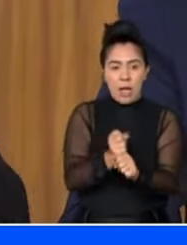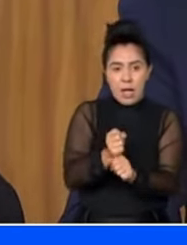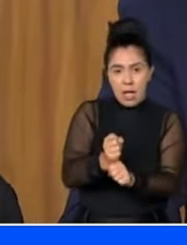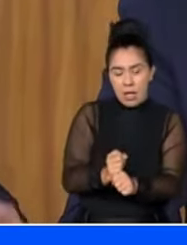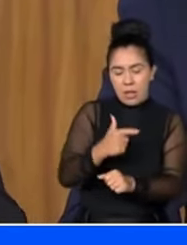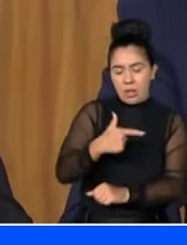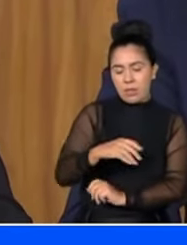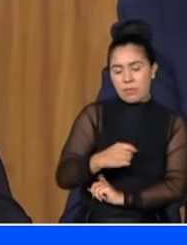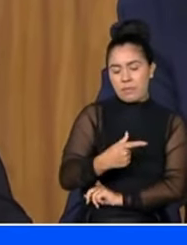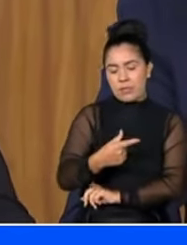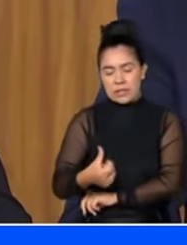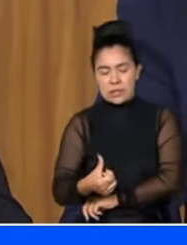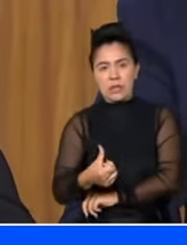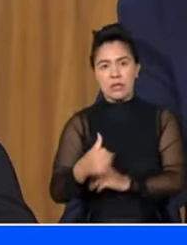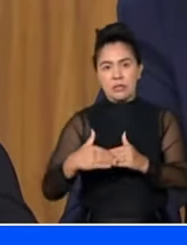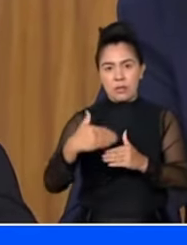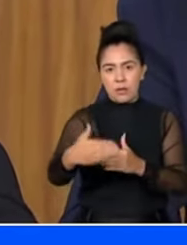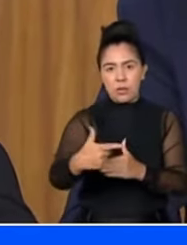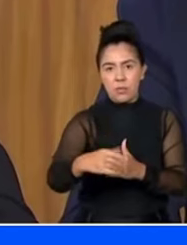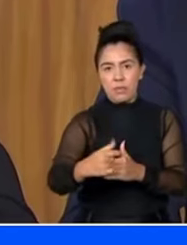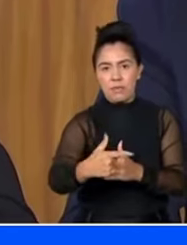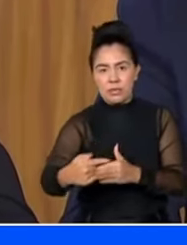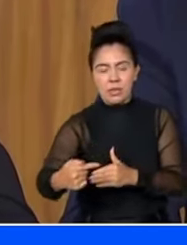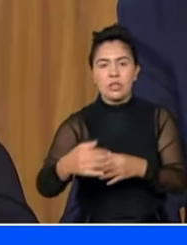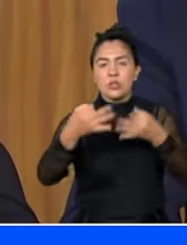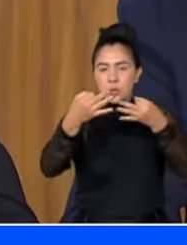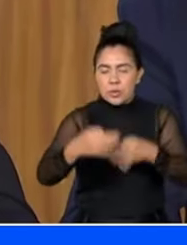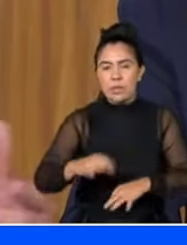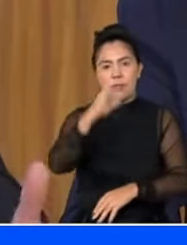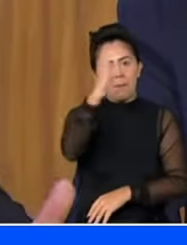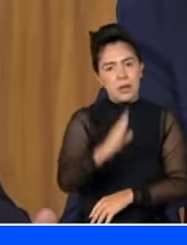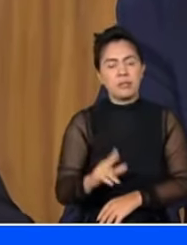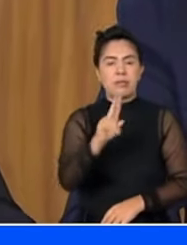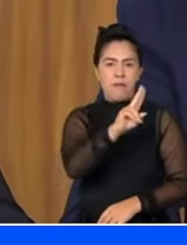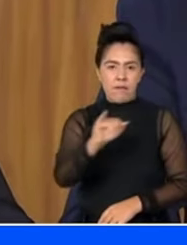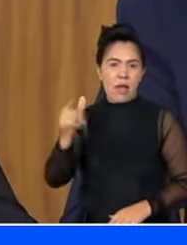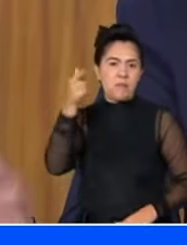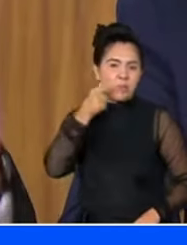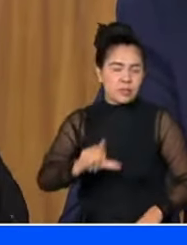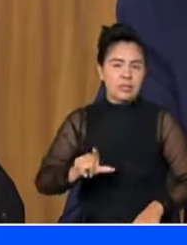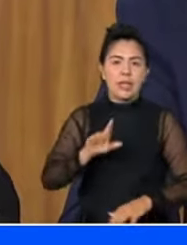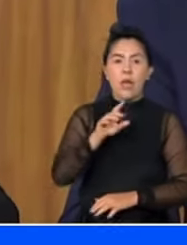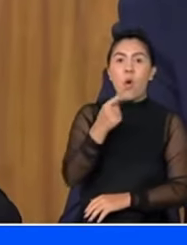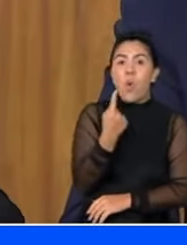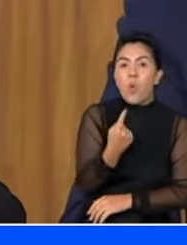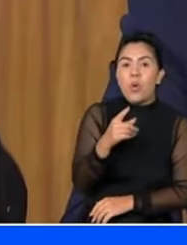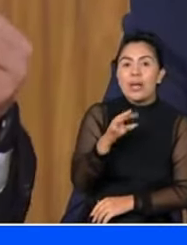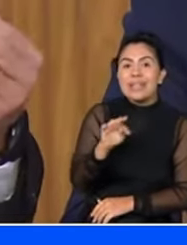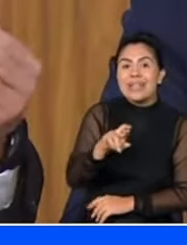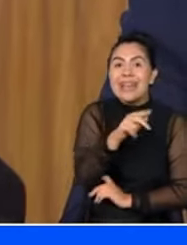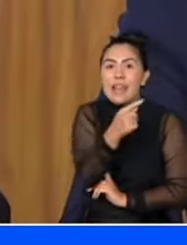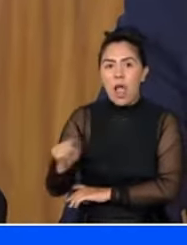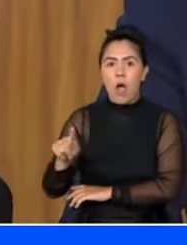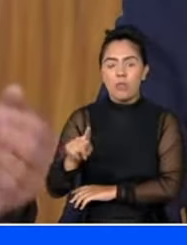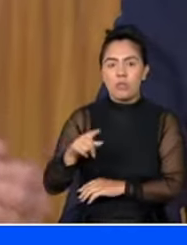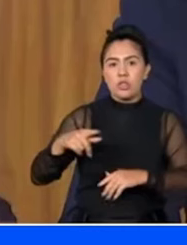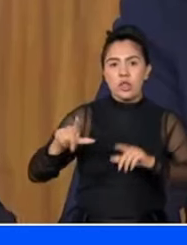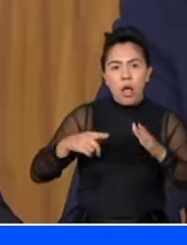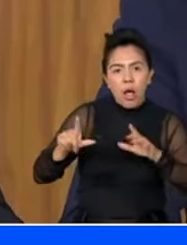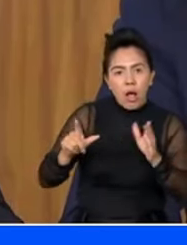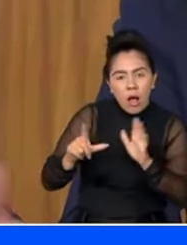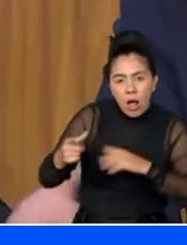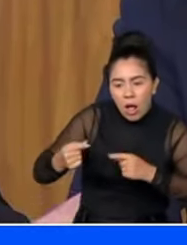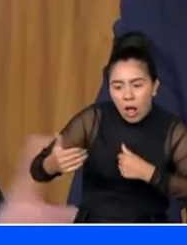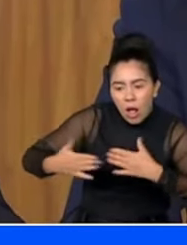2027, provavelmente, o Brasil vai alcançar 1 trilhão. E, na hora que alcançar 1 trilhão, eu estou falando de fluxo, de comércio, importação e